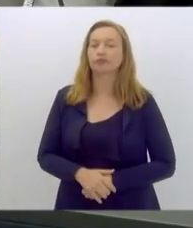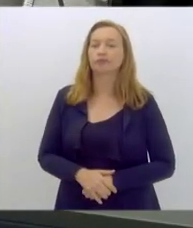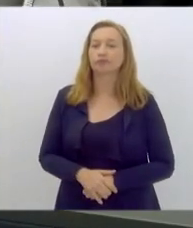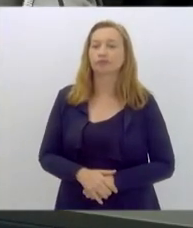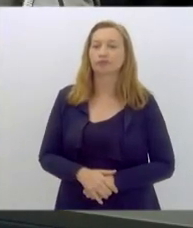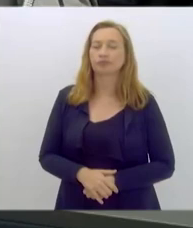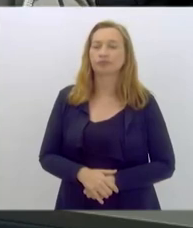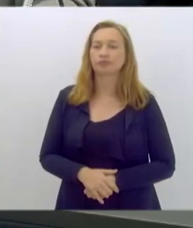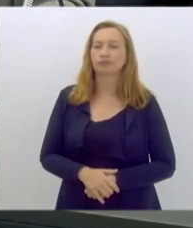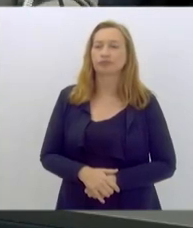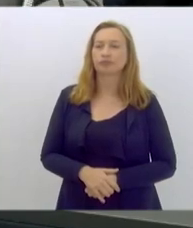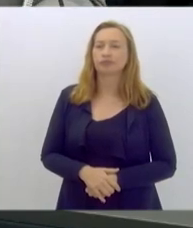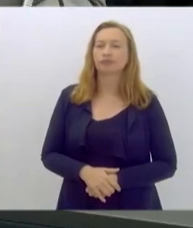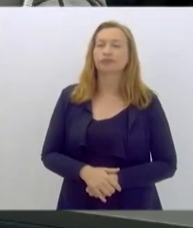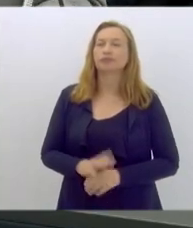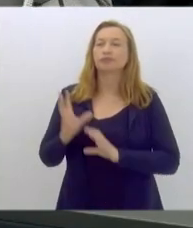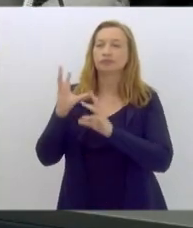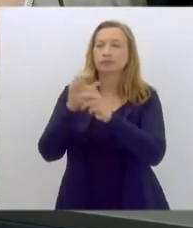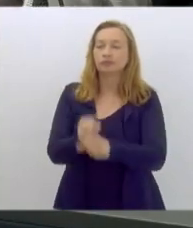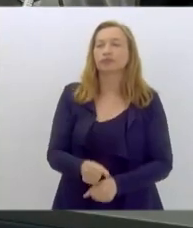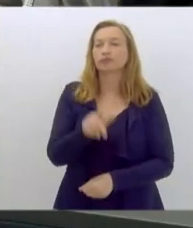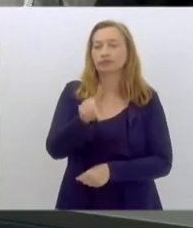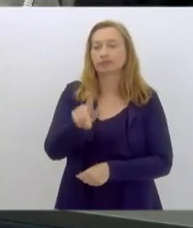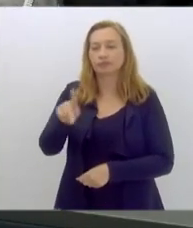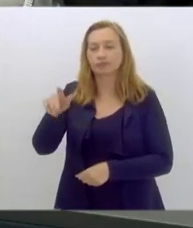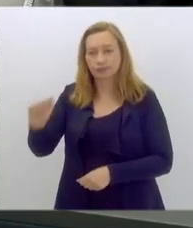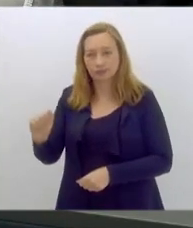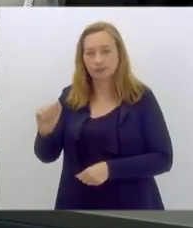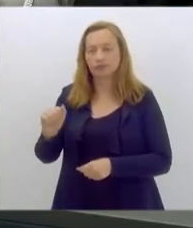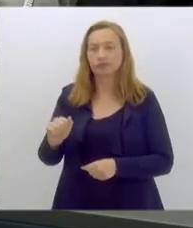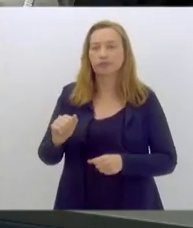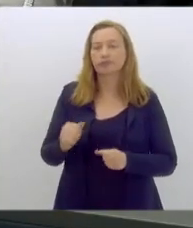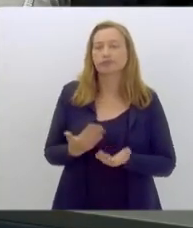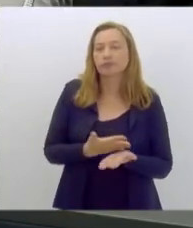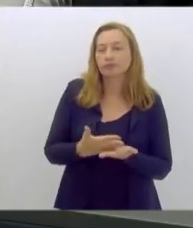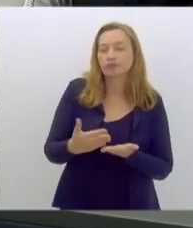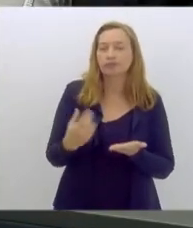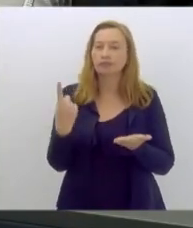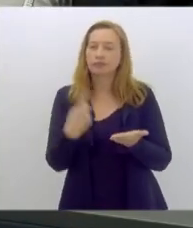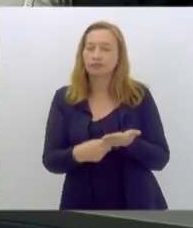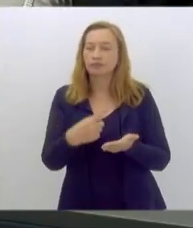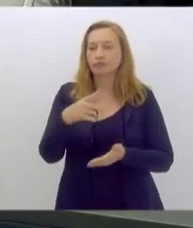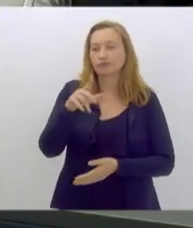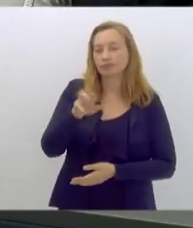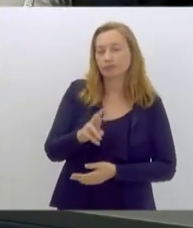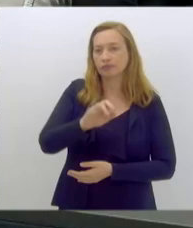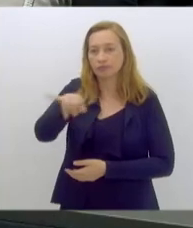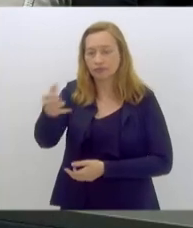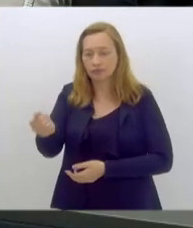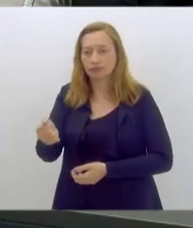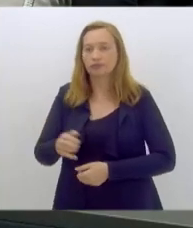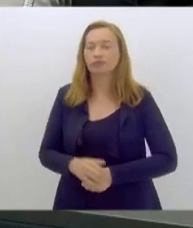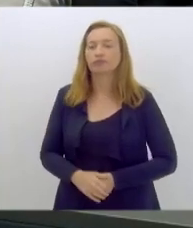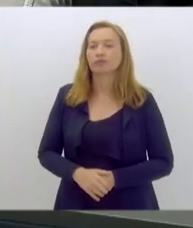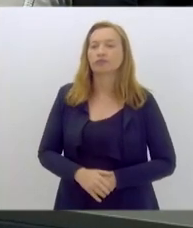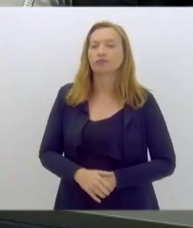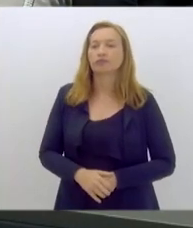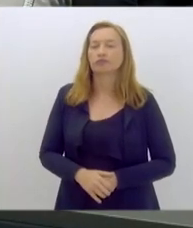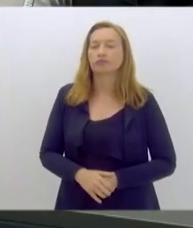é a revisão do PPA né de parte de um princípio do pacto RJ né que estava